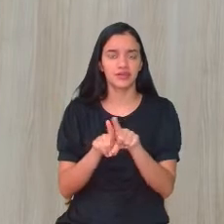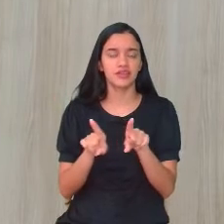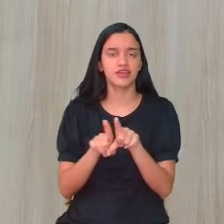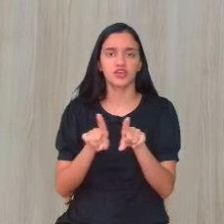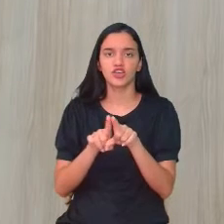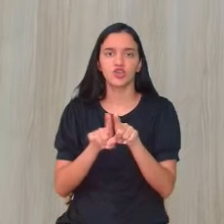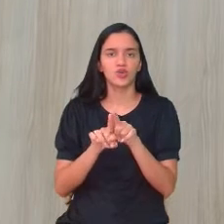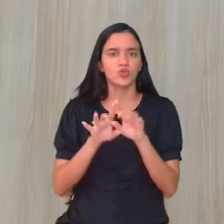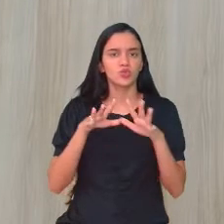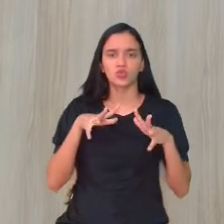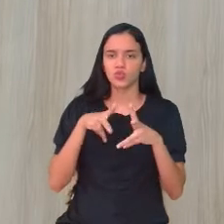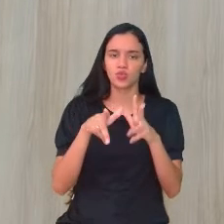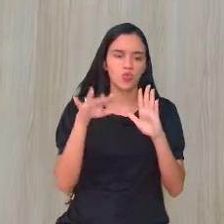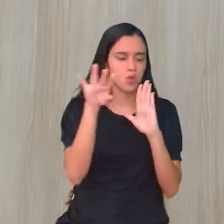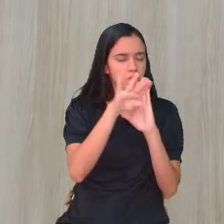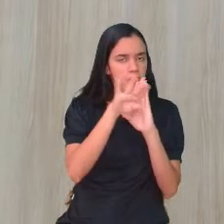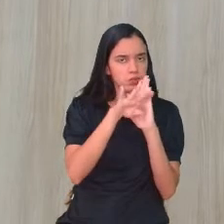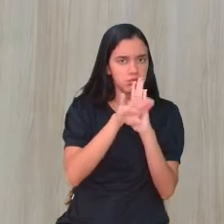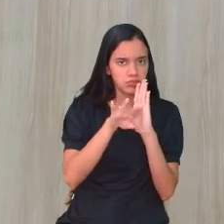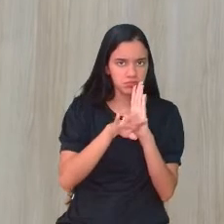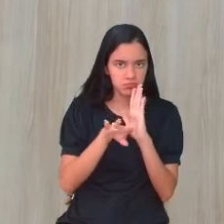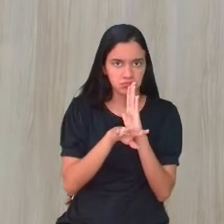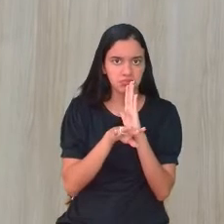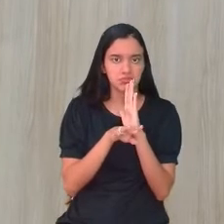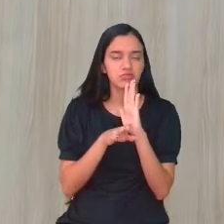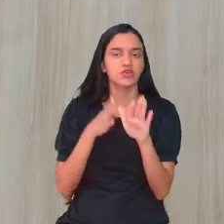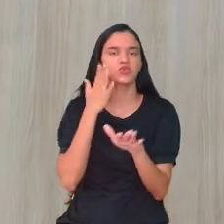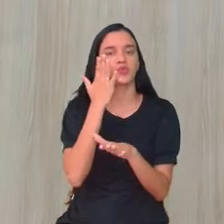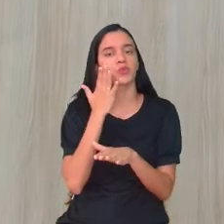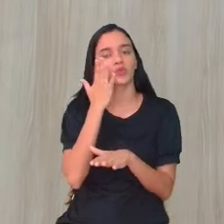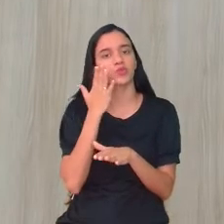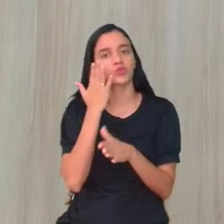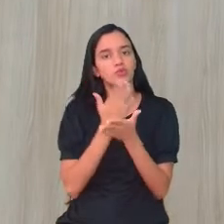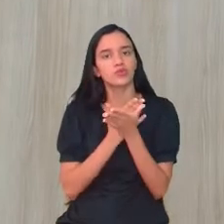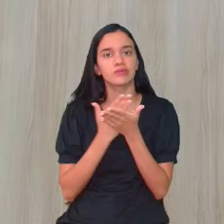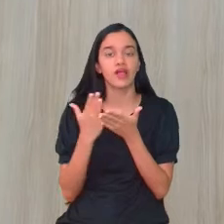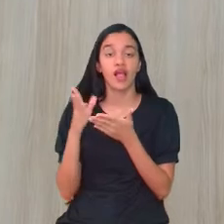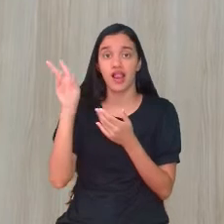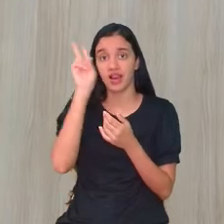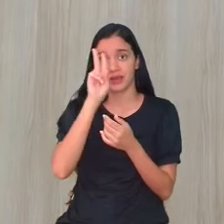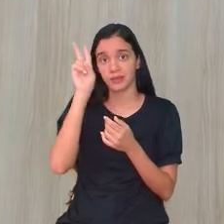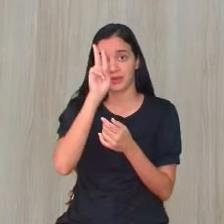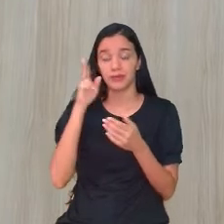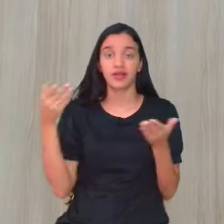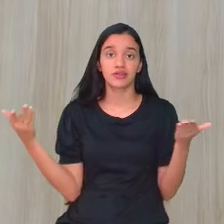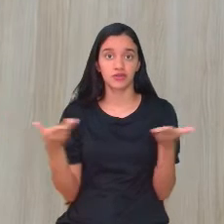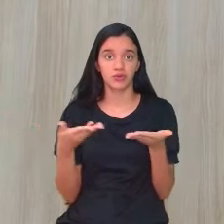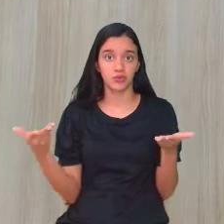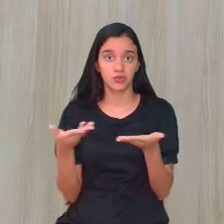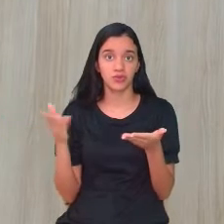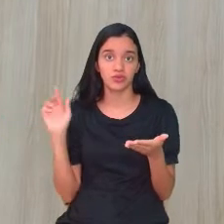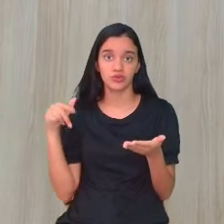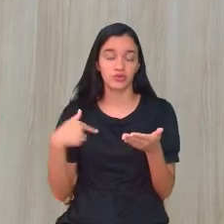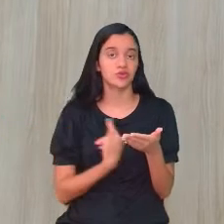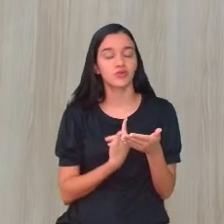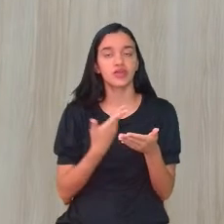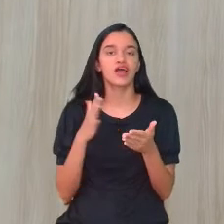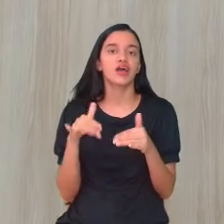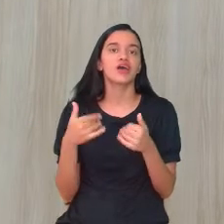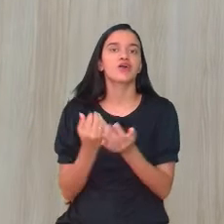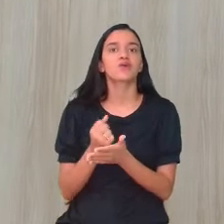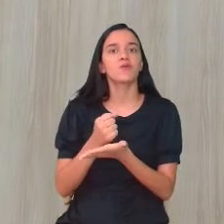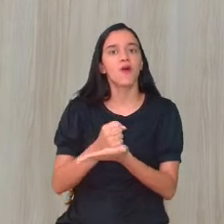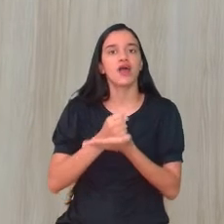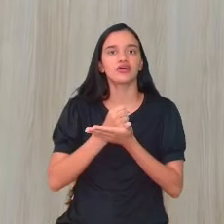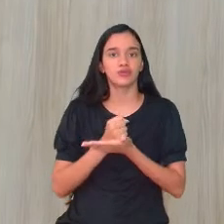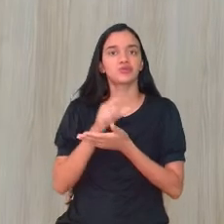feito todo esse discurso inicial, lembrar aqui que hoje nós contamos com a ajuda